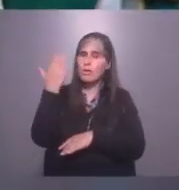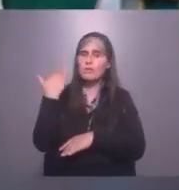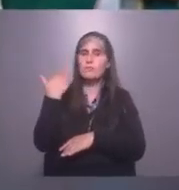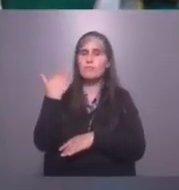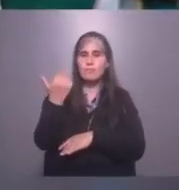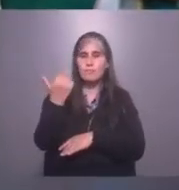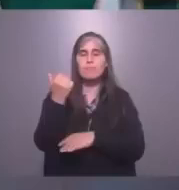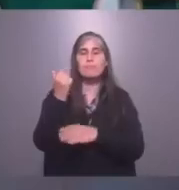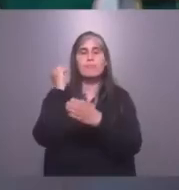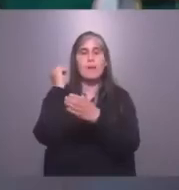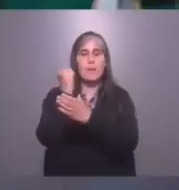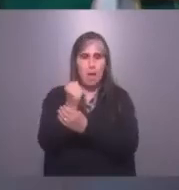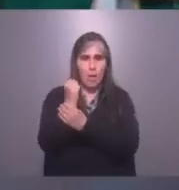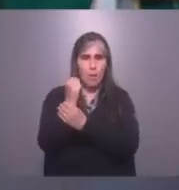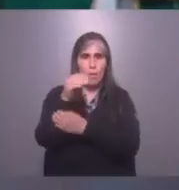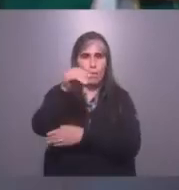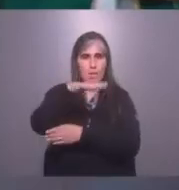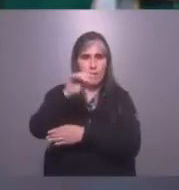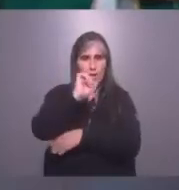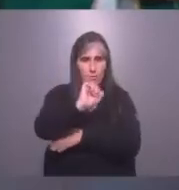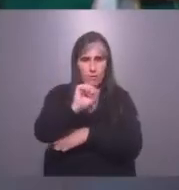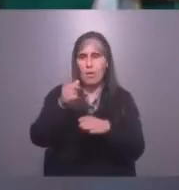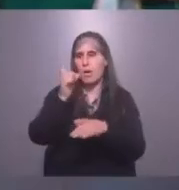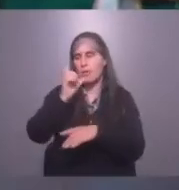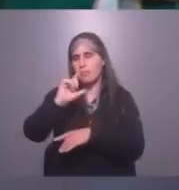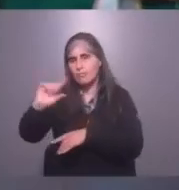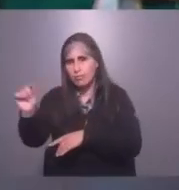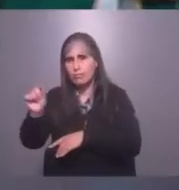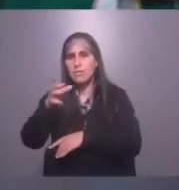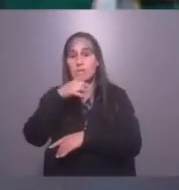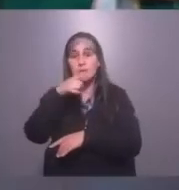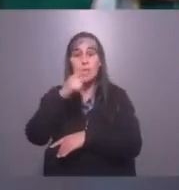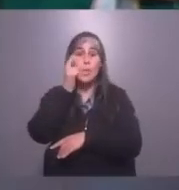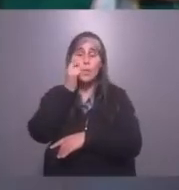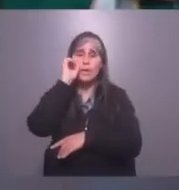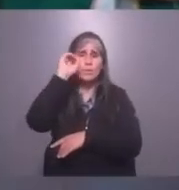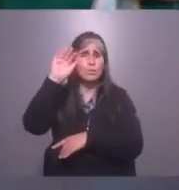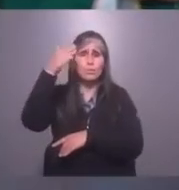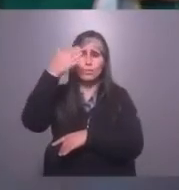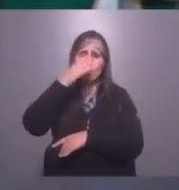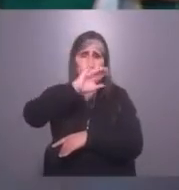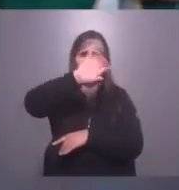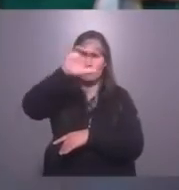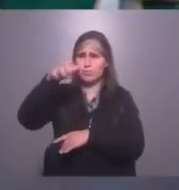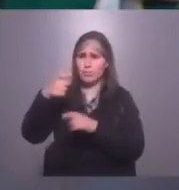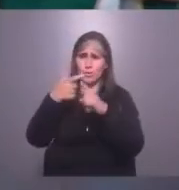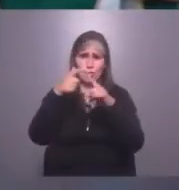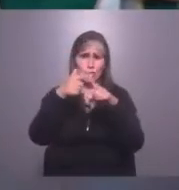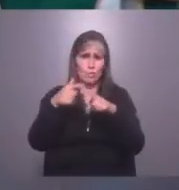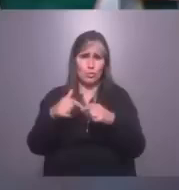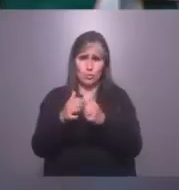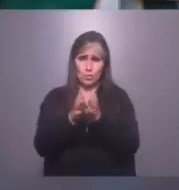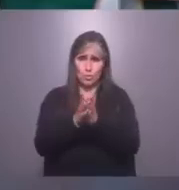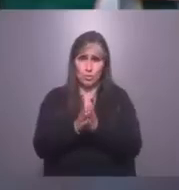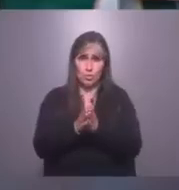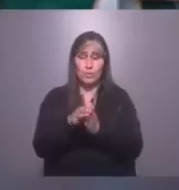sua terra para o constituir pai de todas as nações. Suscitastes Moisés